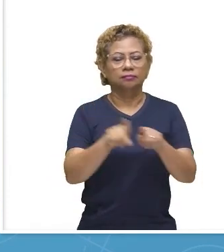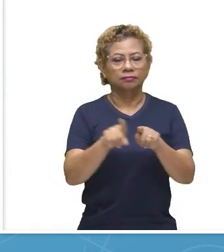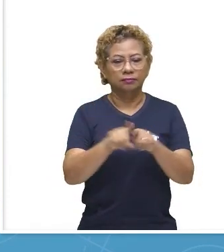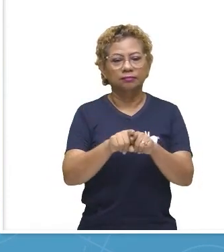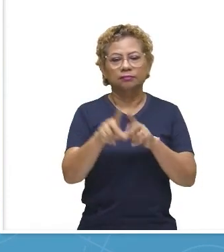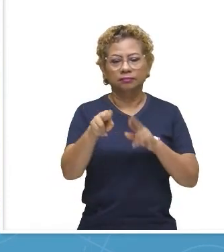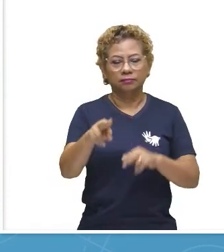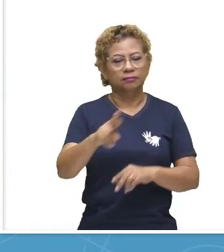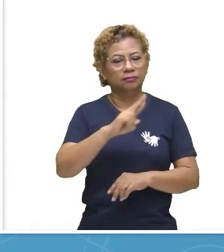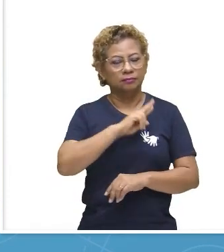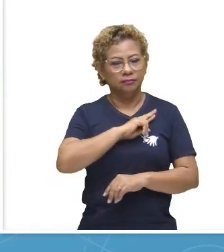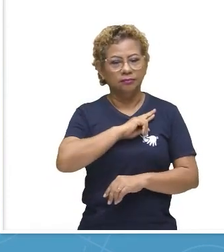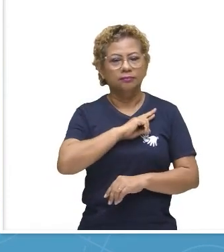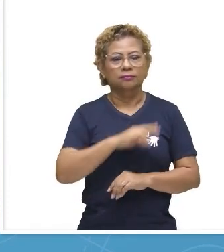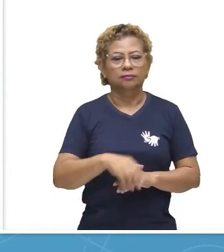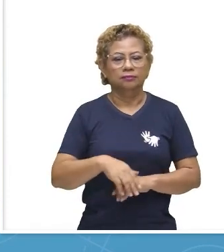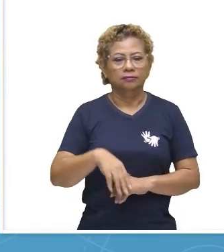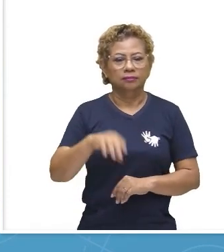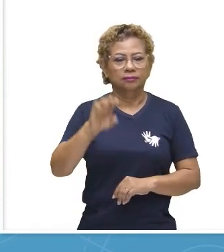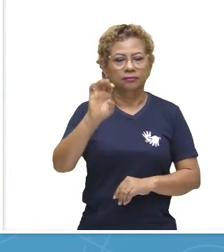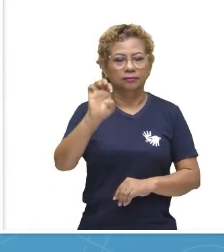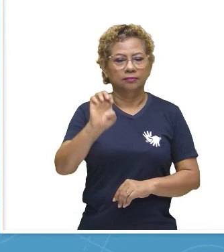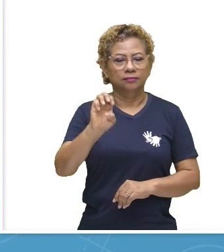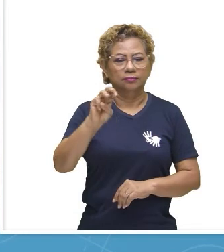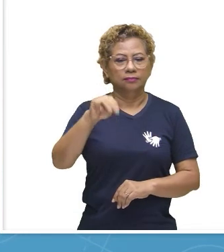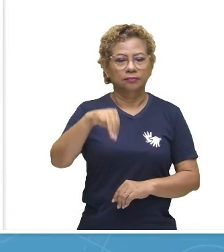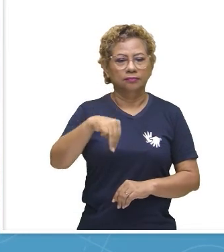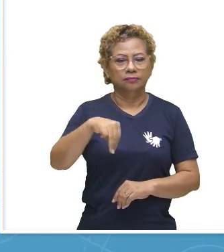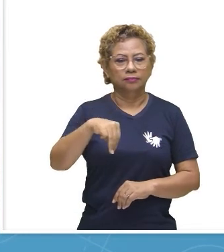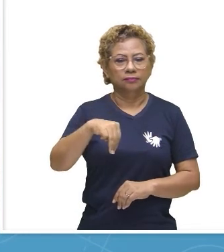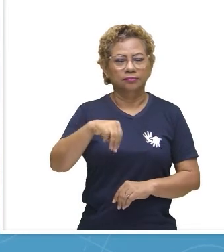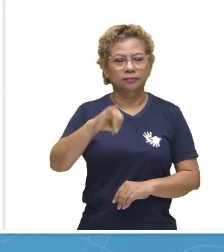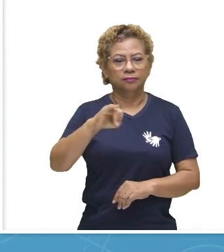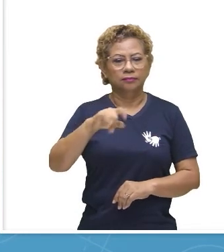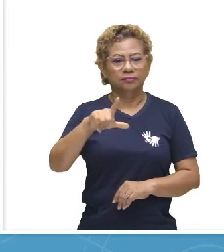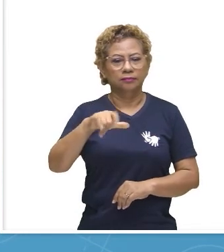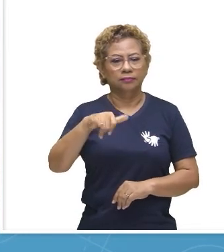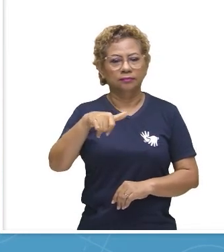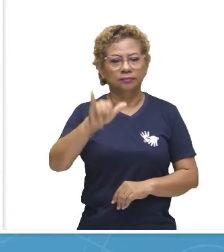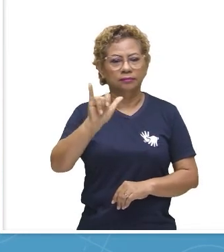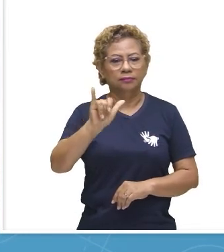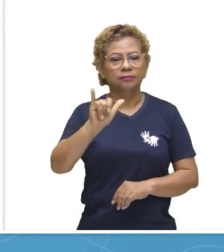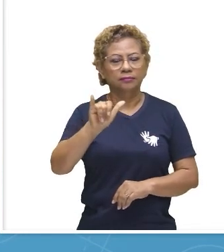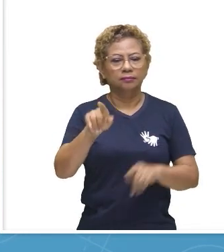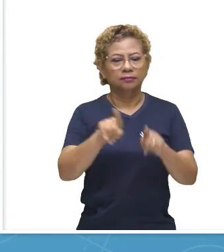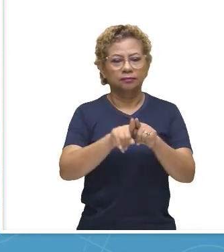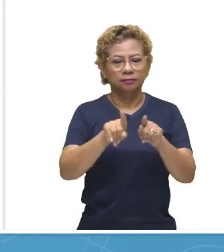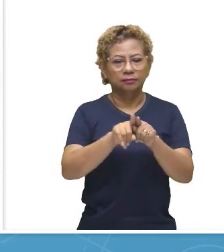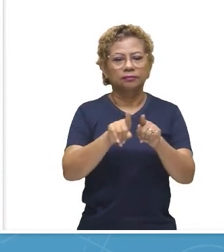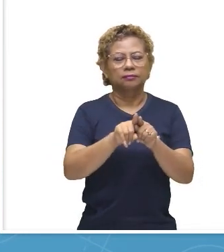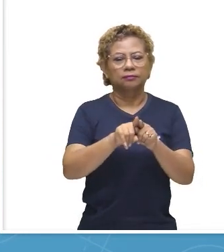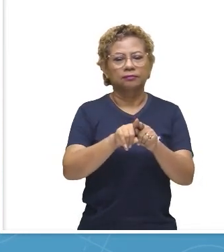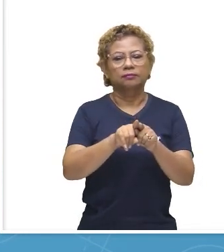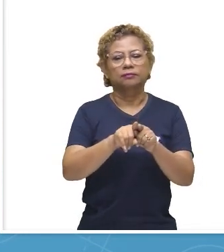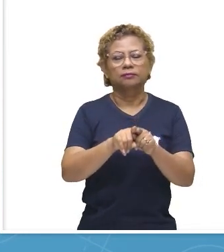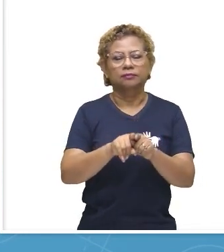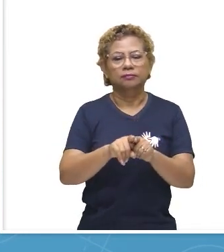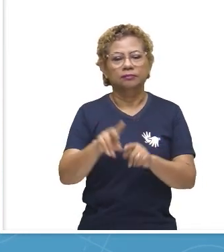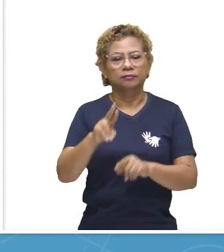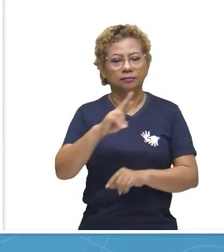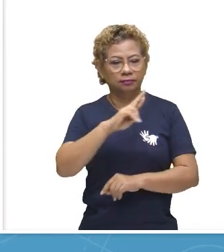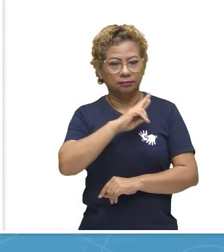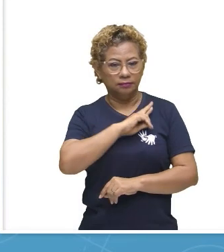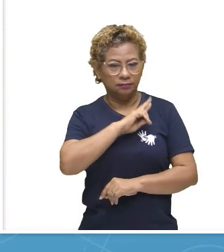Fernando. Emily também falou, respondeu a questão 2, né? Interno 3426 e